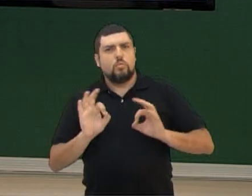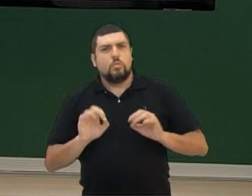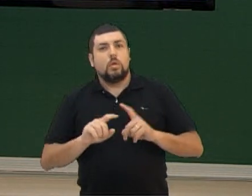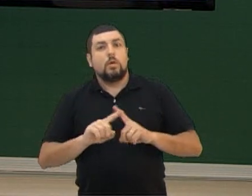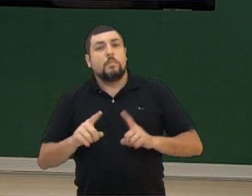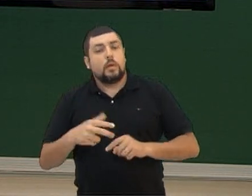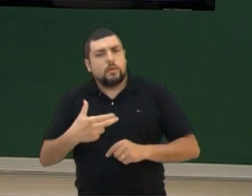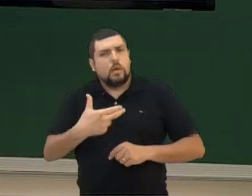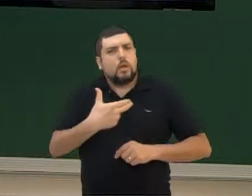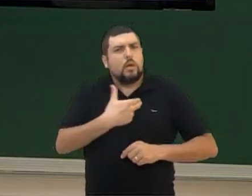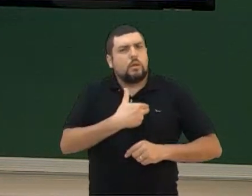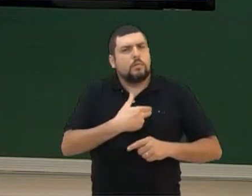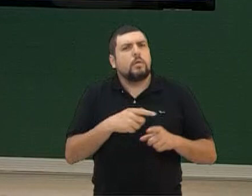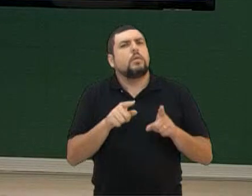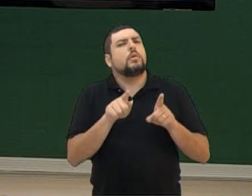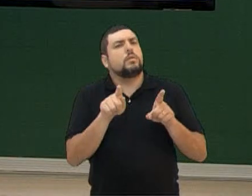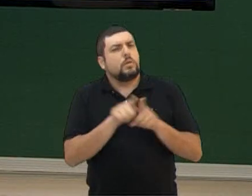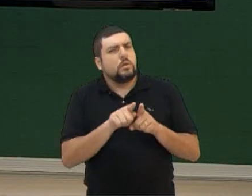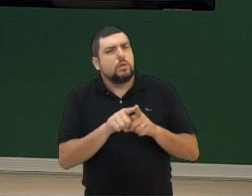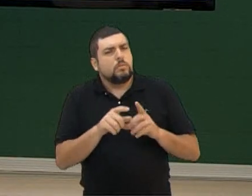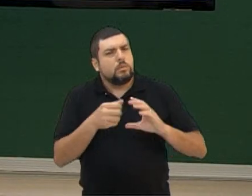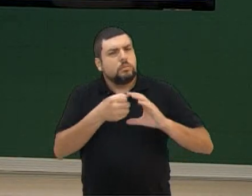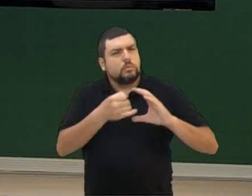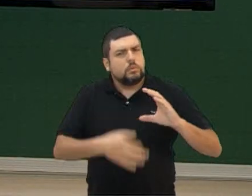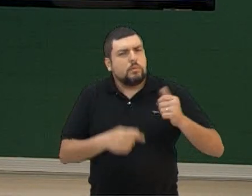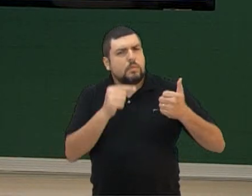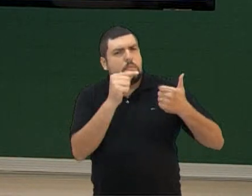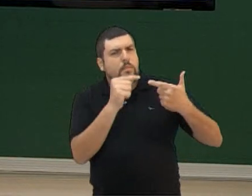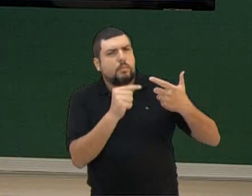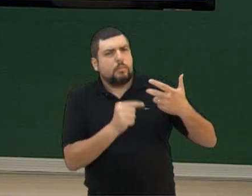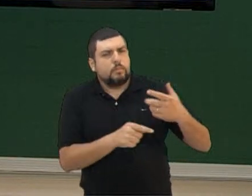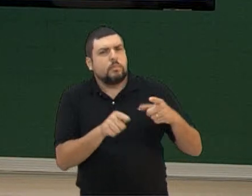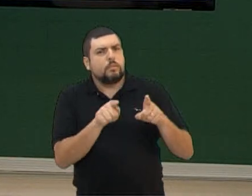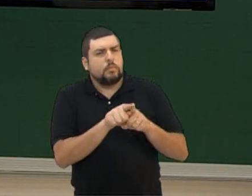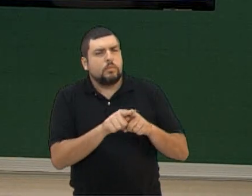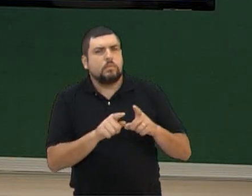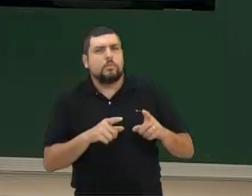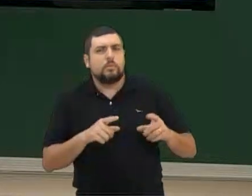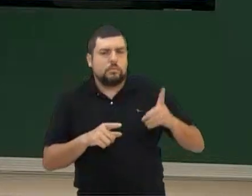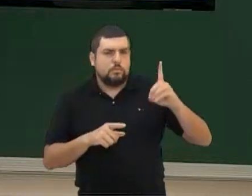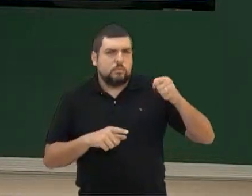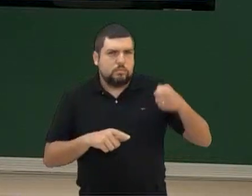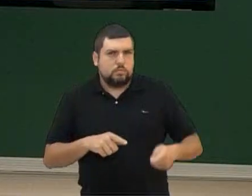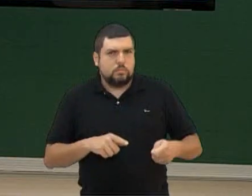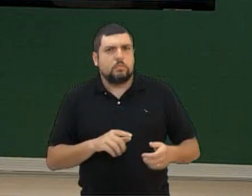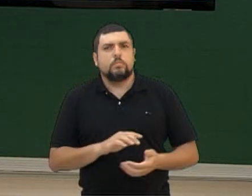também foi um período de ditadura que teve essas características bastante similares.